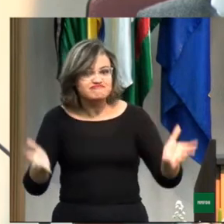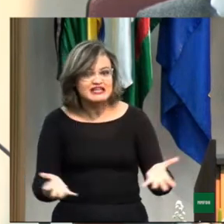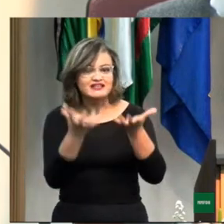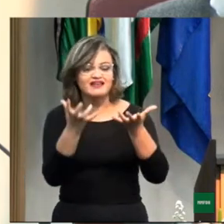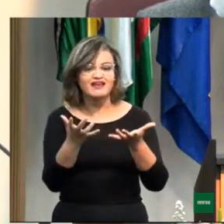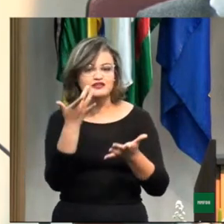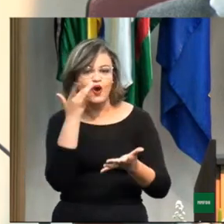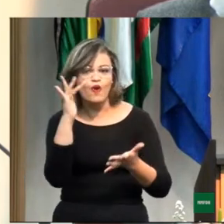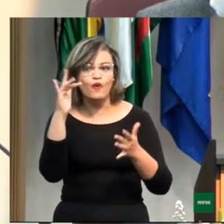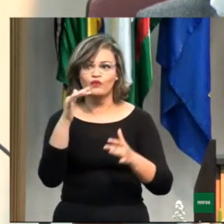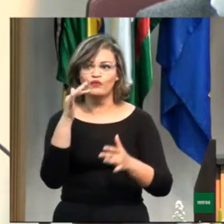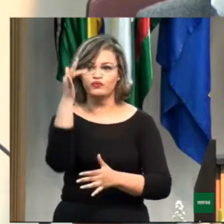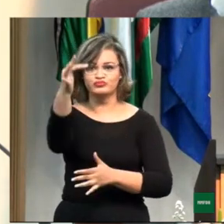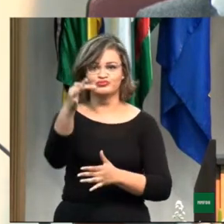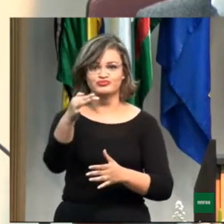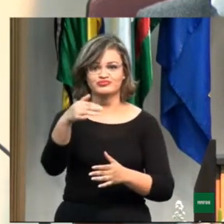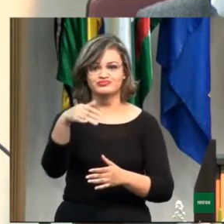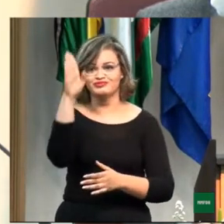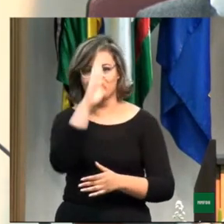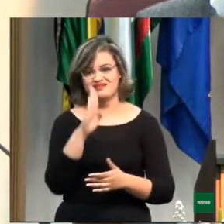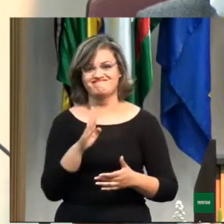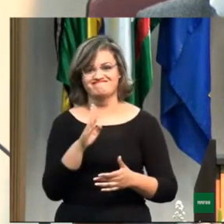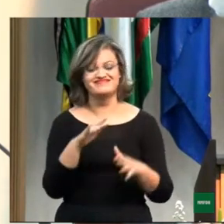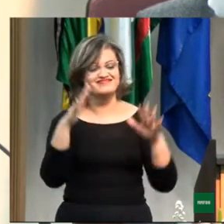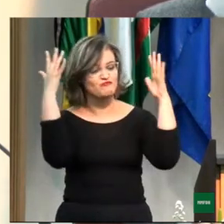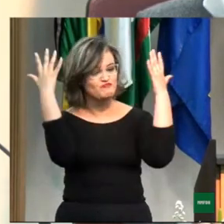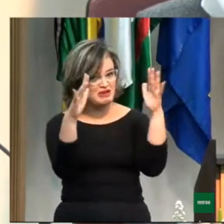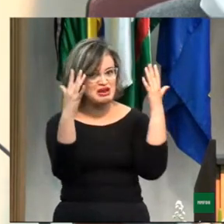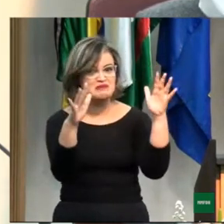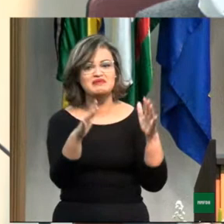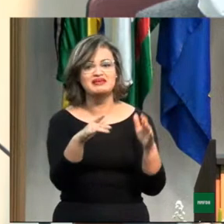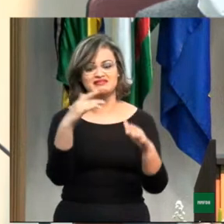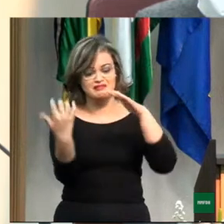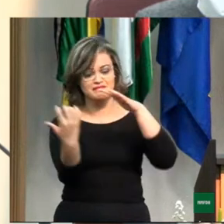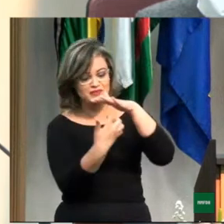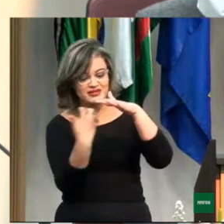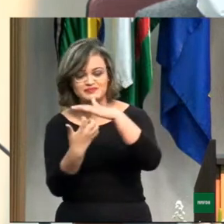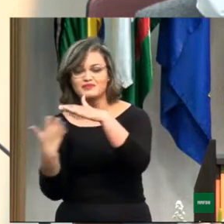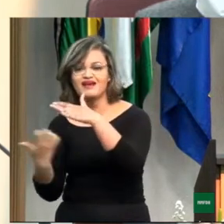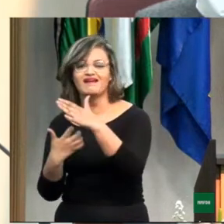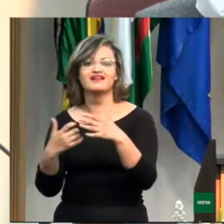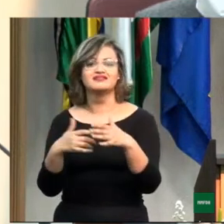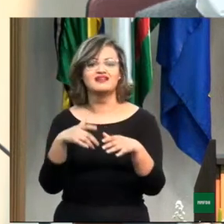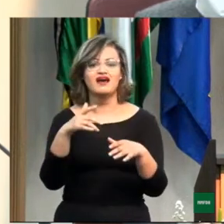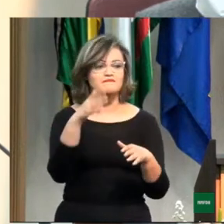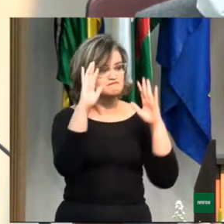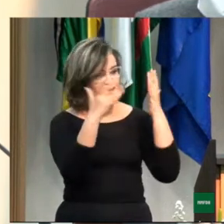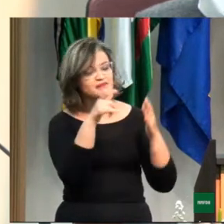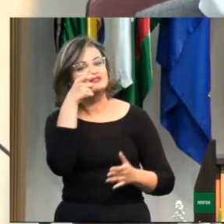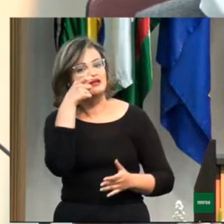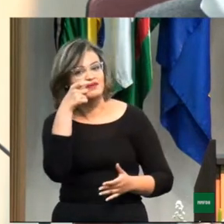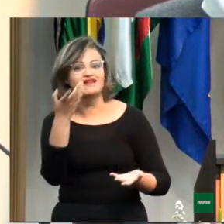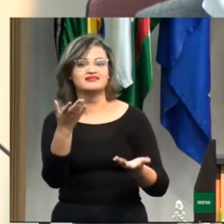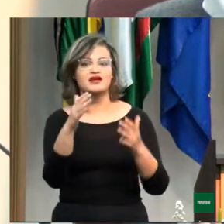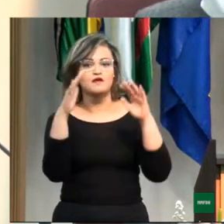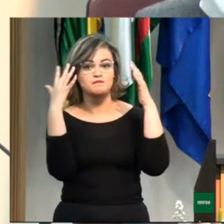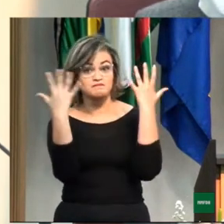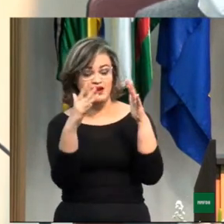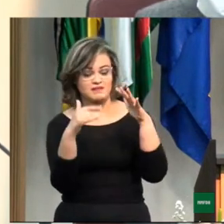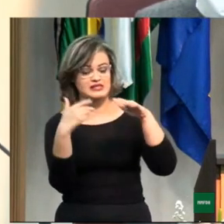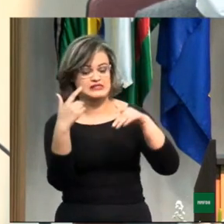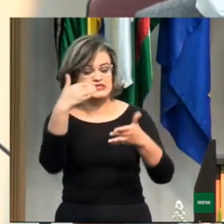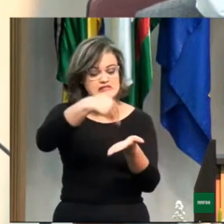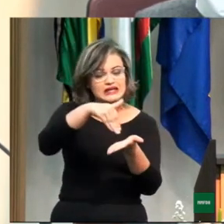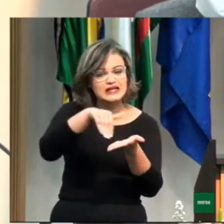nação. Parabéns às nossas empresas, parabéns, ministra, às nossas secretárias aqui presentes. Que